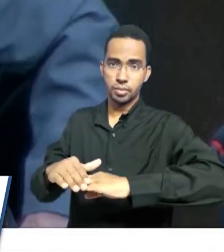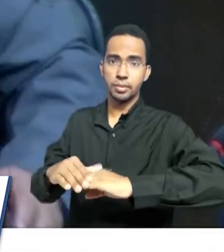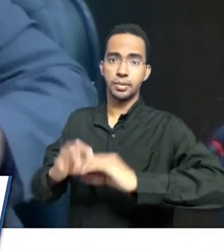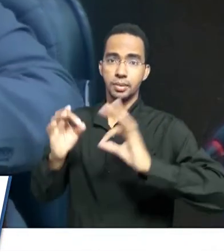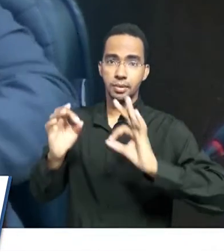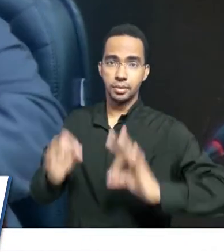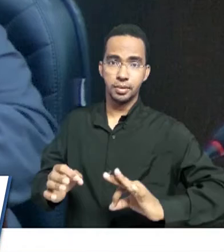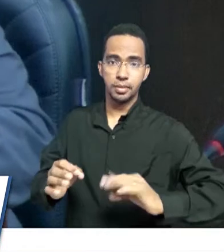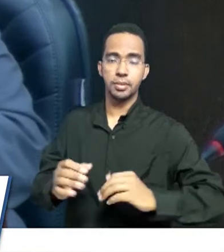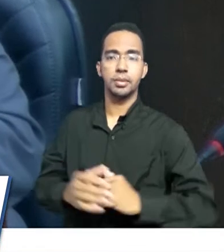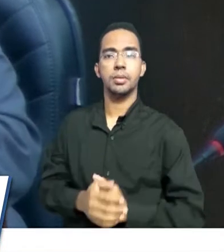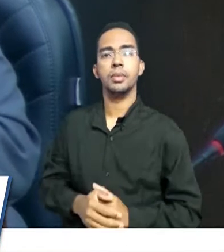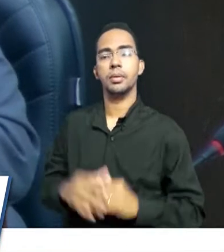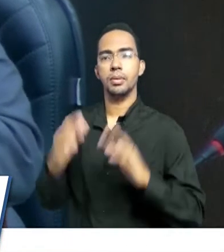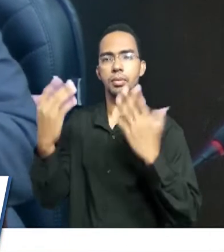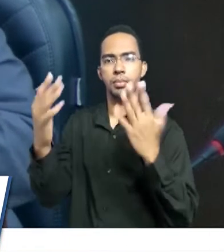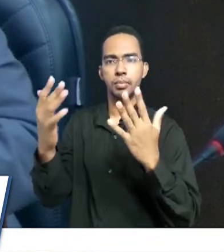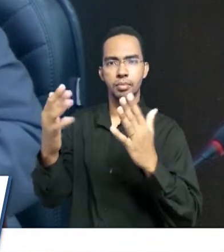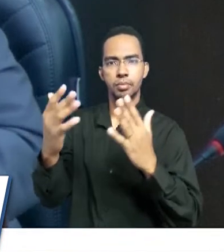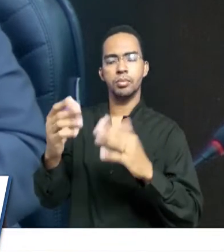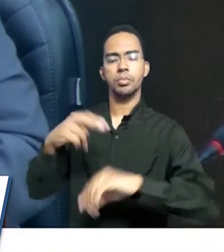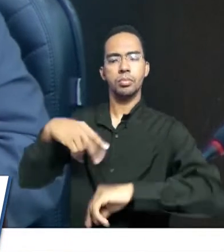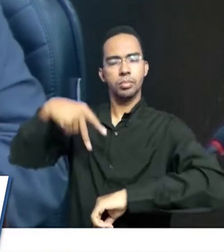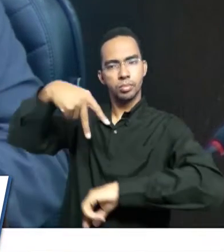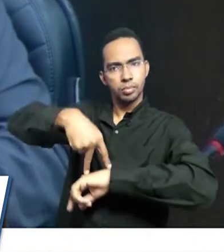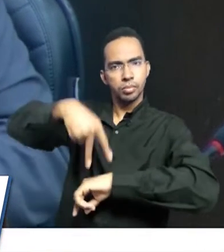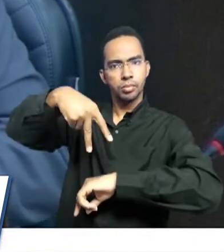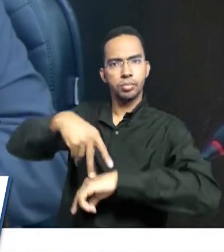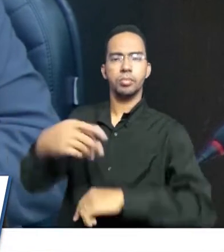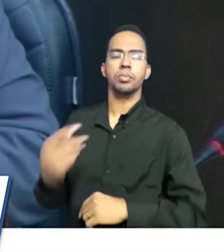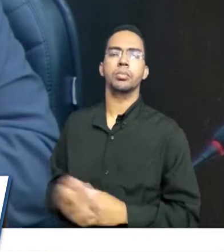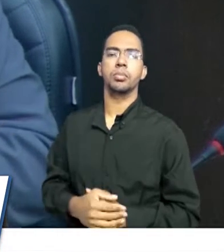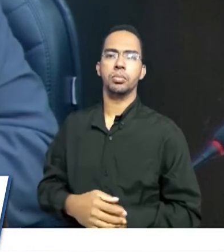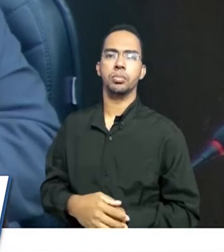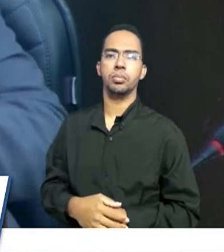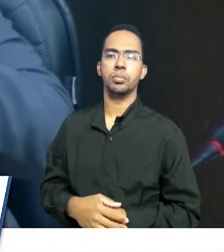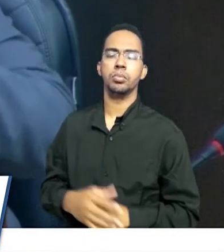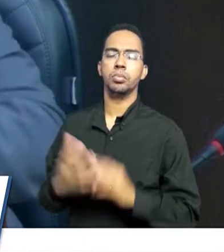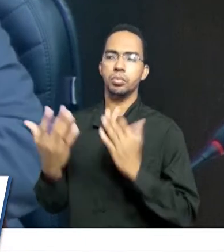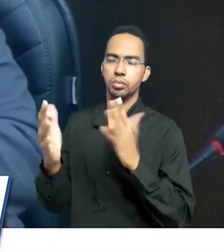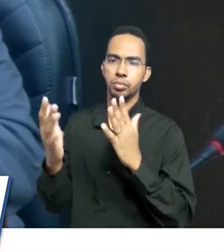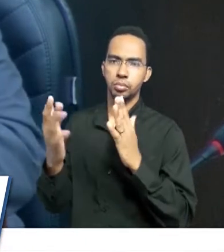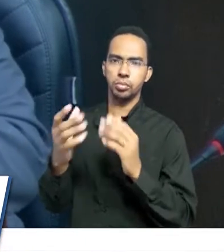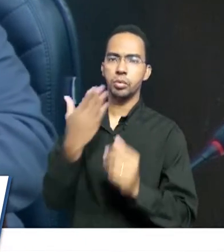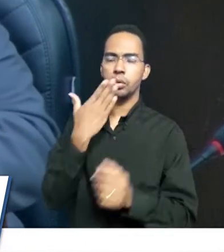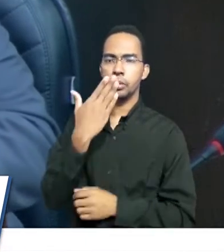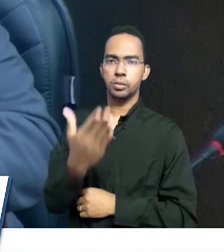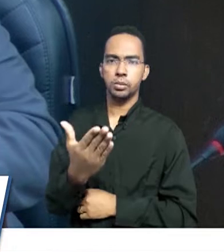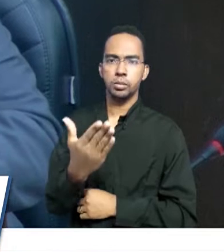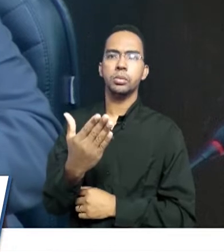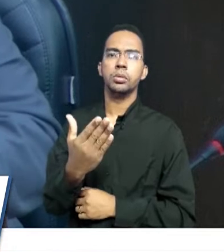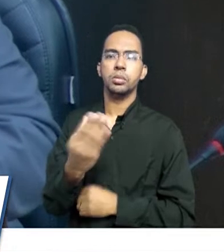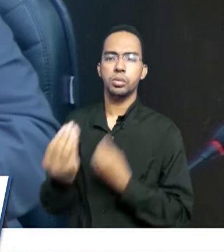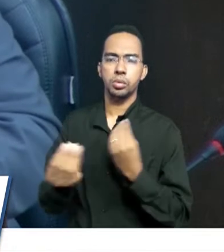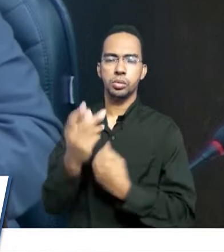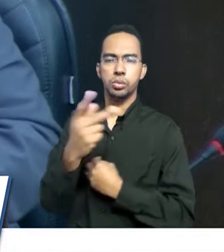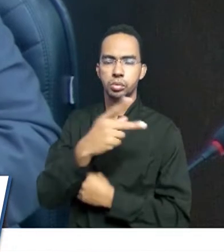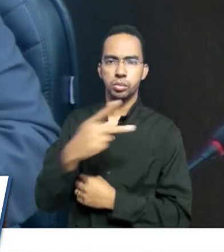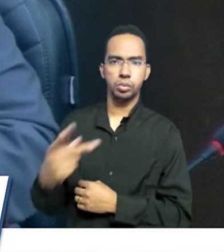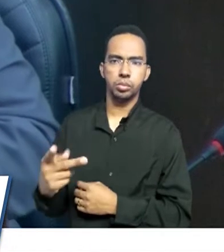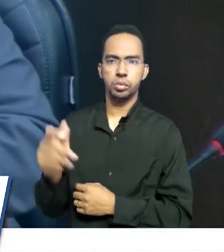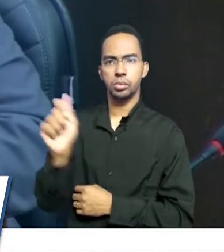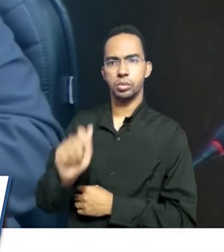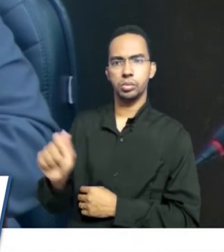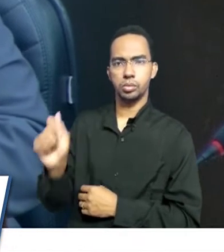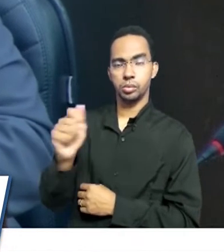parabéns pela postura, parabéns pela solicitação, como presidente da entidade que você é. Então,